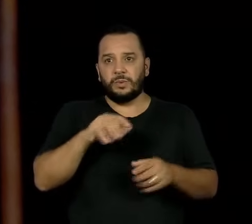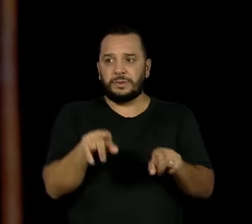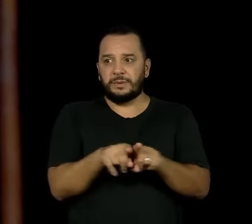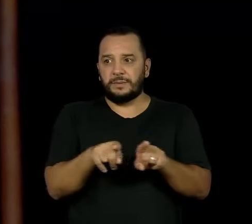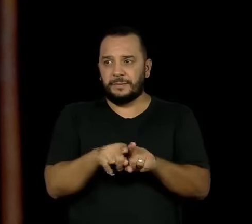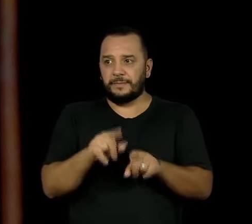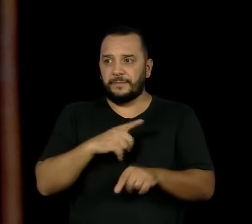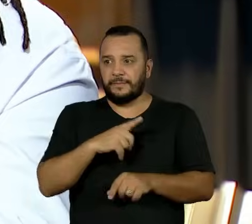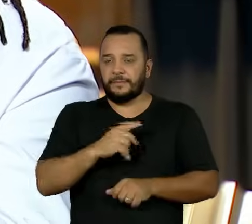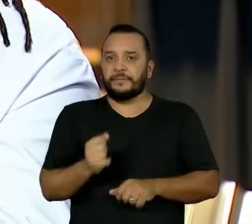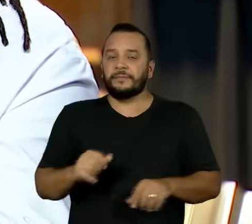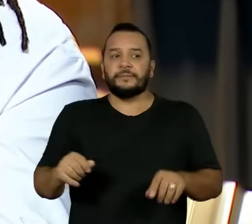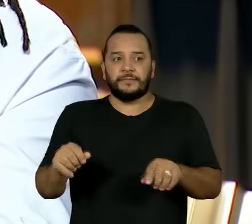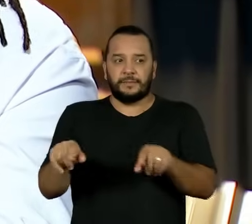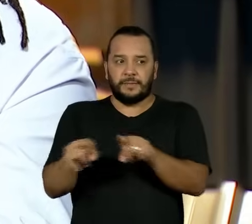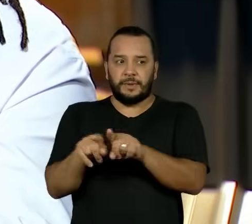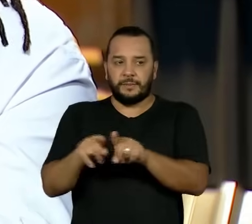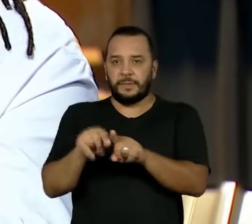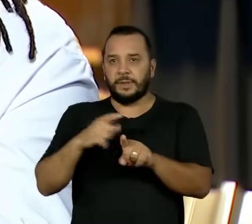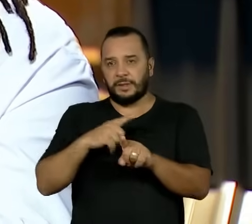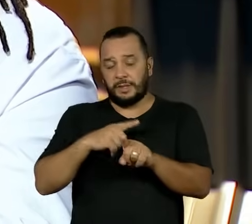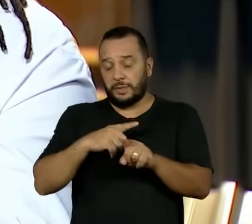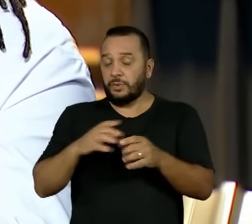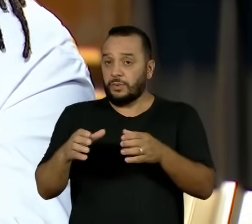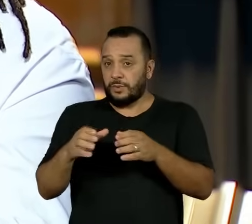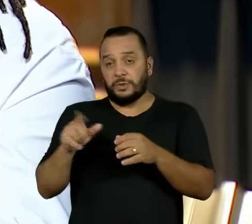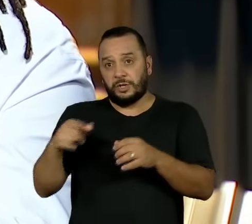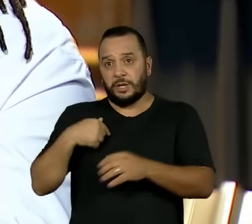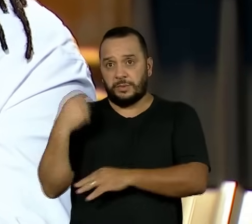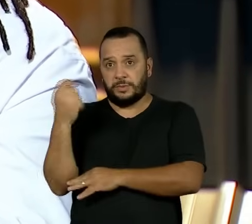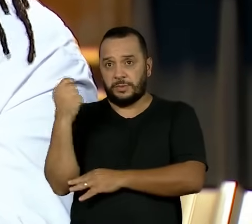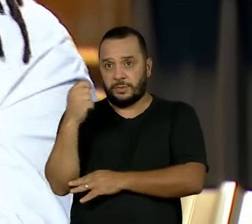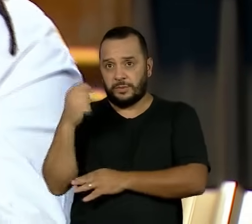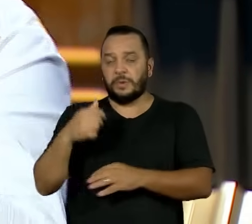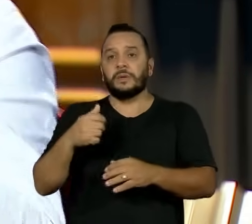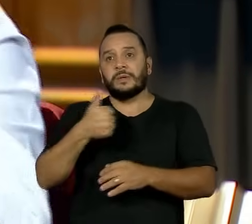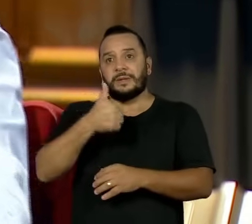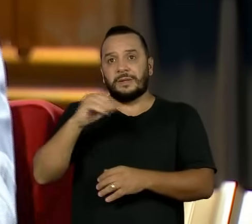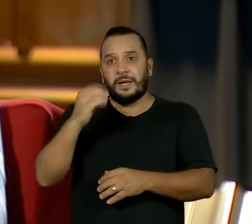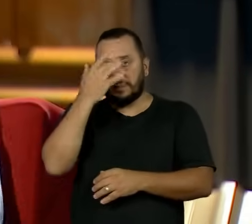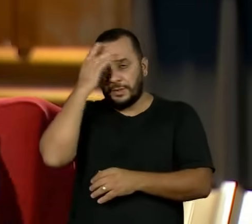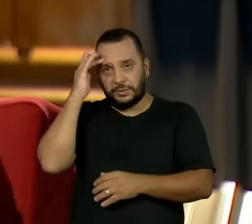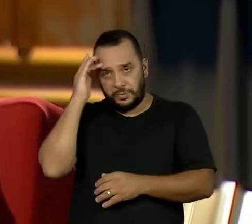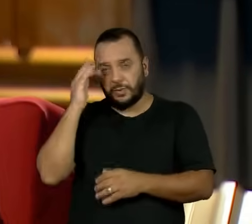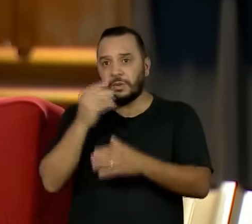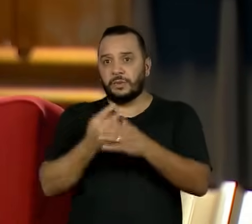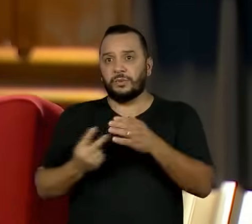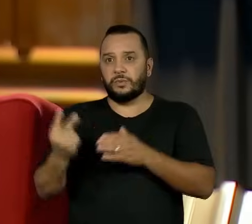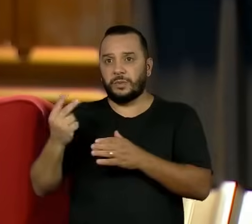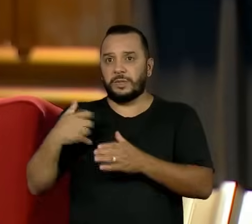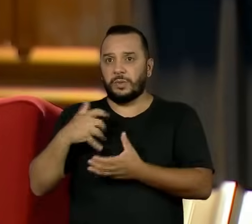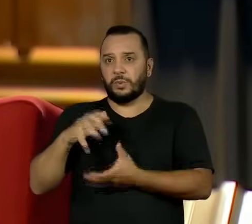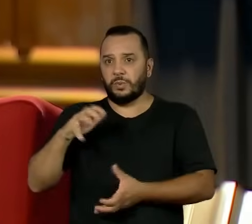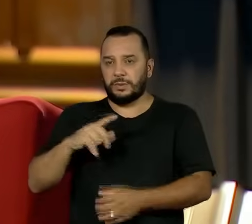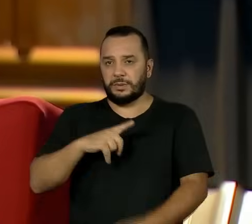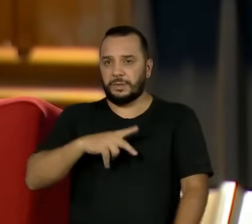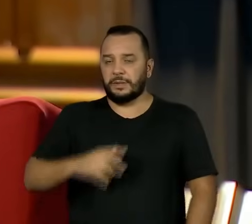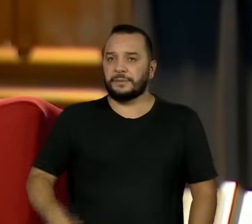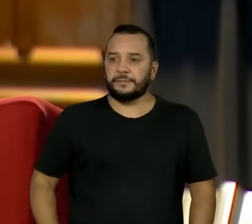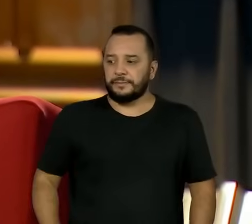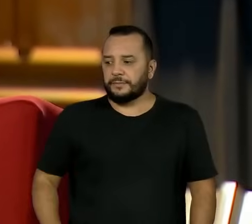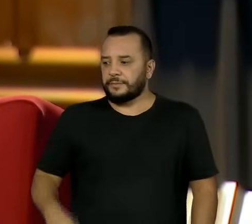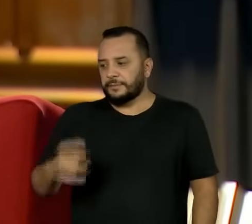no Rio Grande do Sul, de cada 10 pessoas, 2 já são idosas. Se a gente pegar alguns municípios da região sul, você